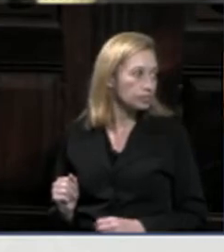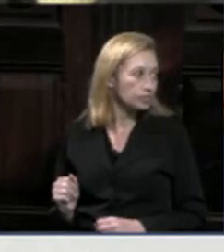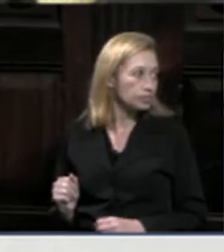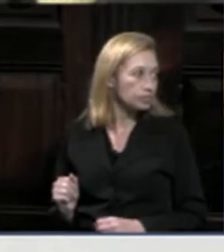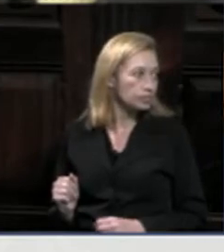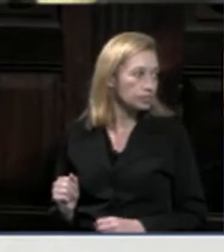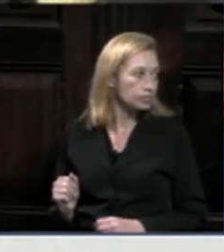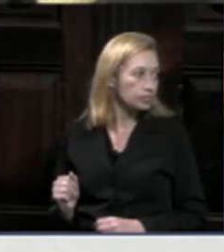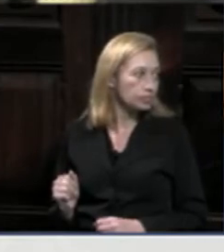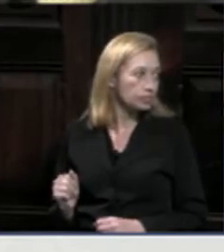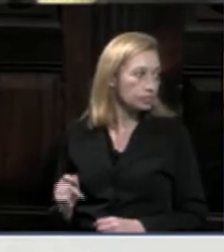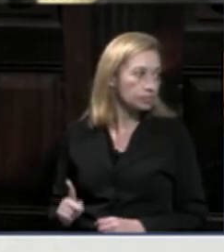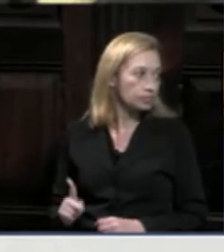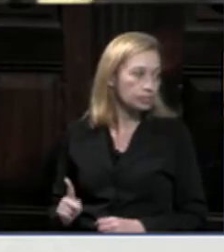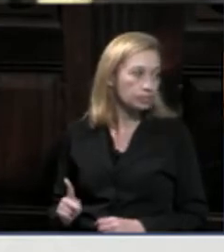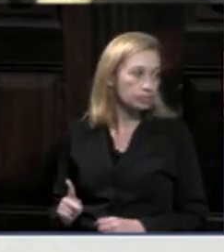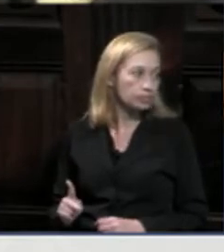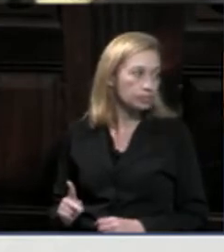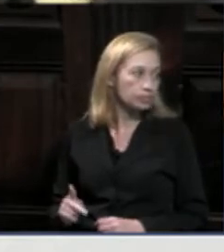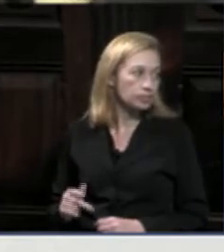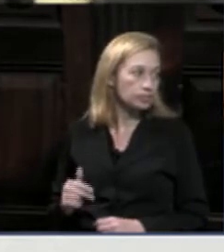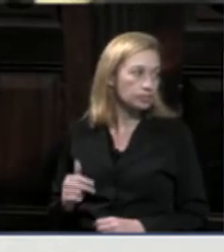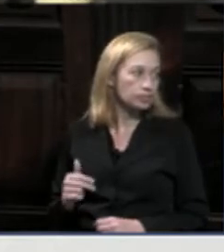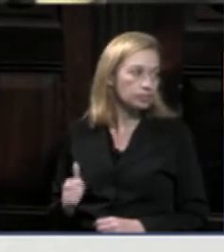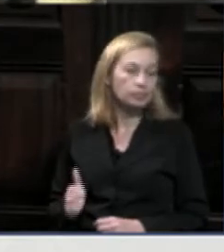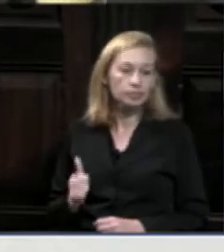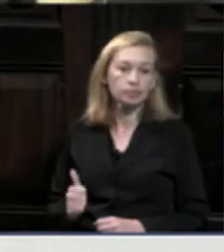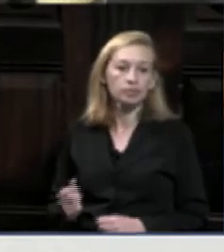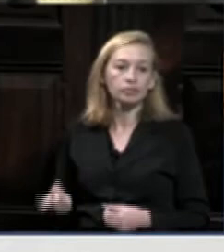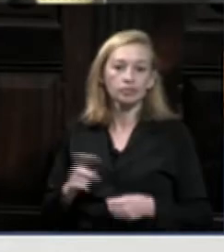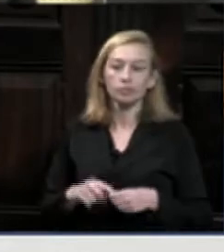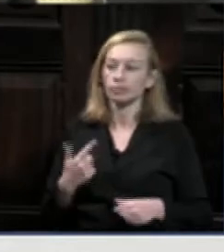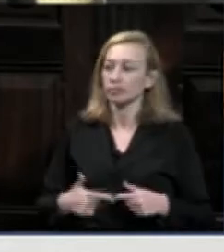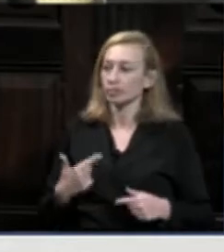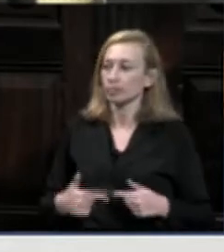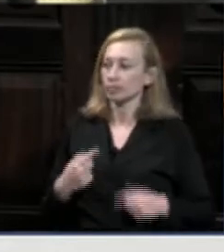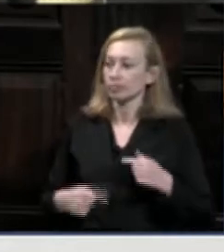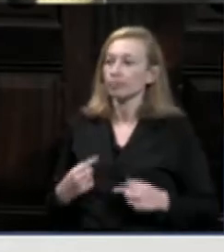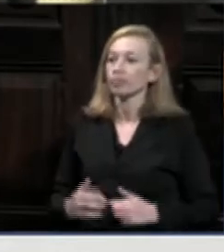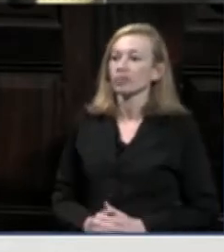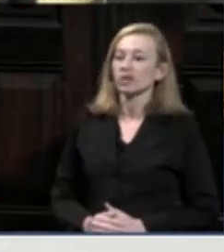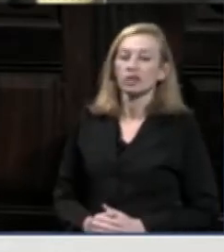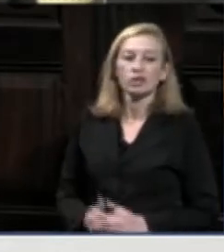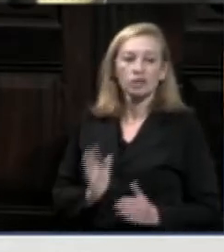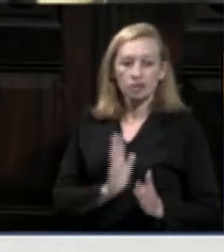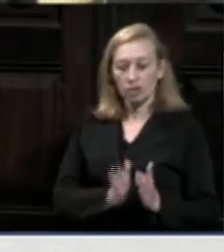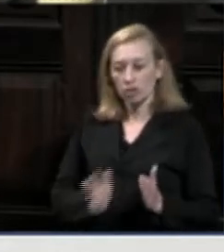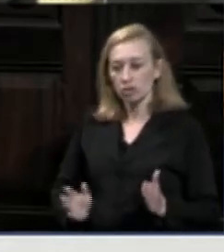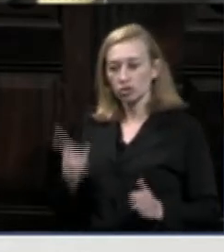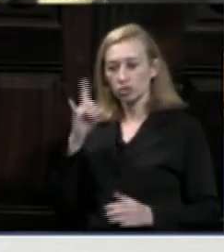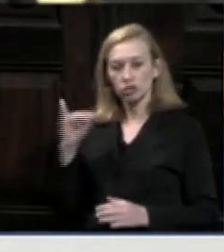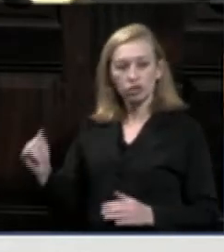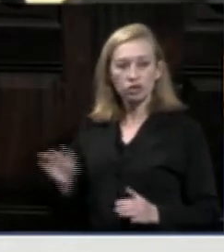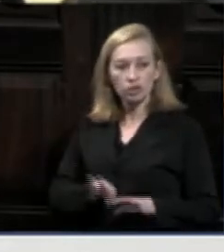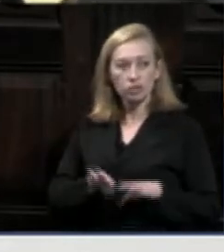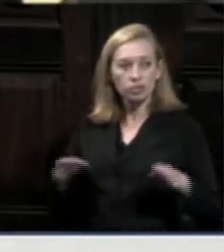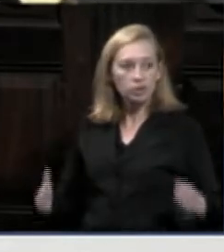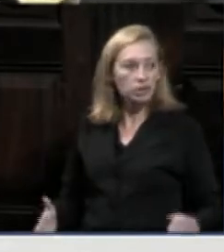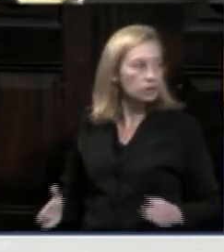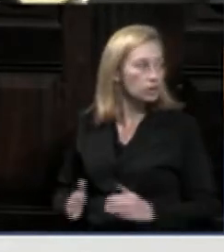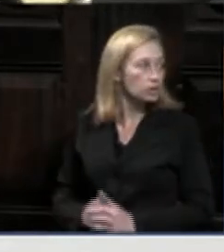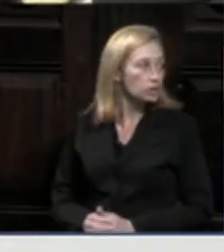Senhores que aprovam nessa comissão, aprovado em primeira, retorna em segunda. Há sobre a mesa requerimento de inclusão na ordem do dia.